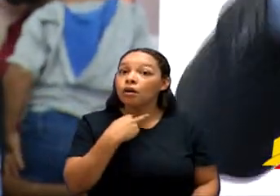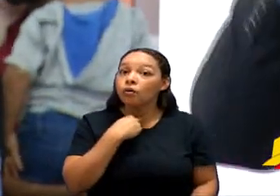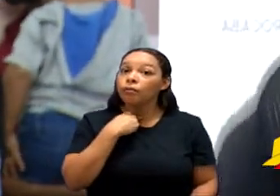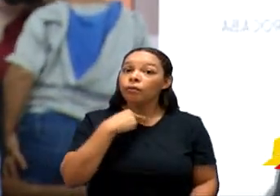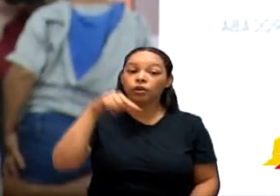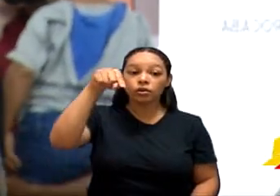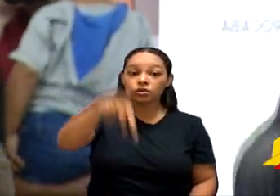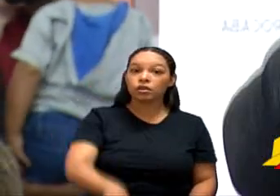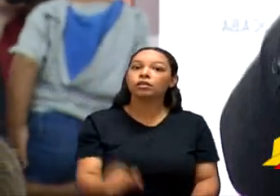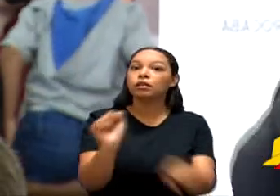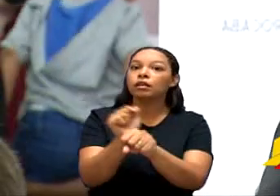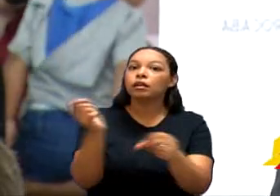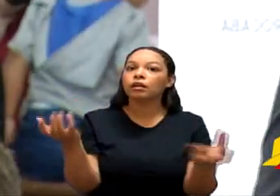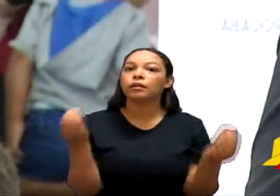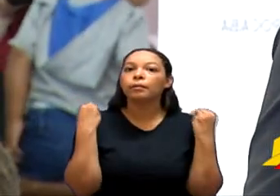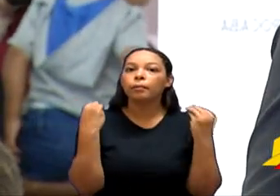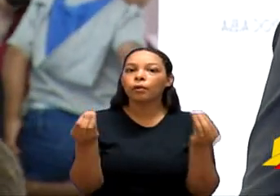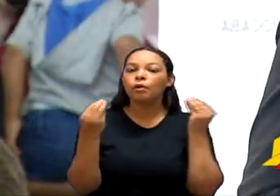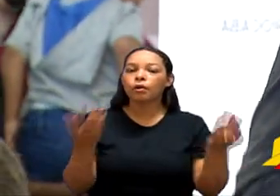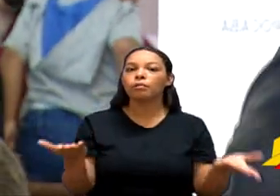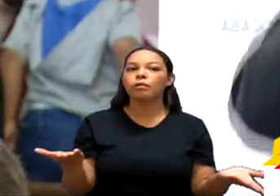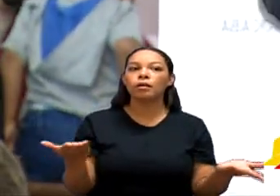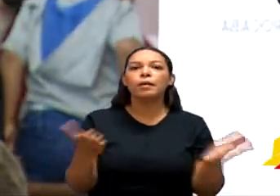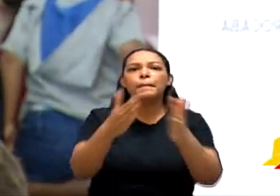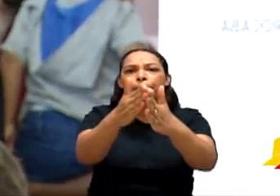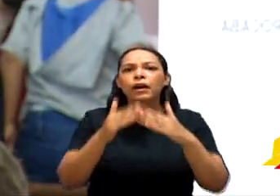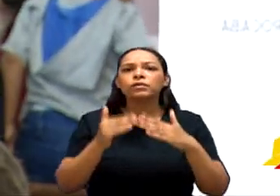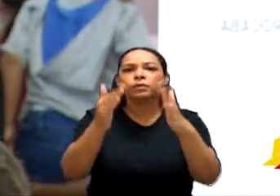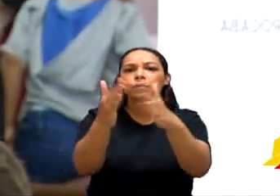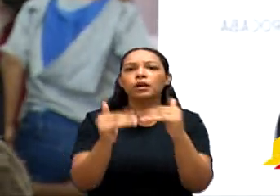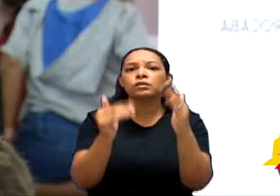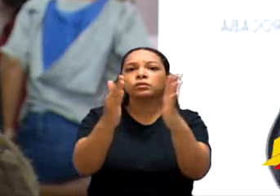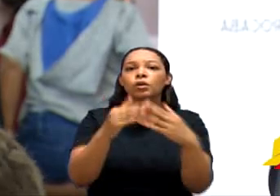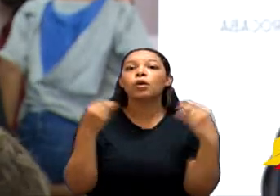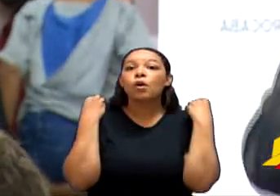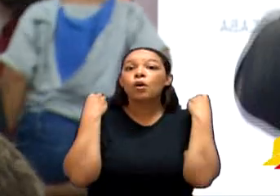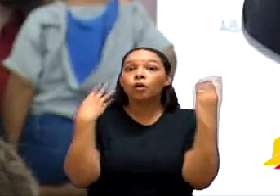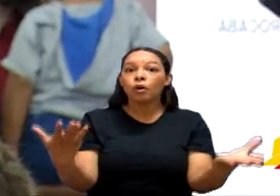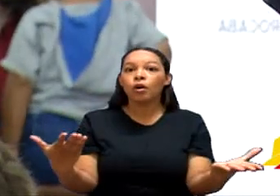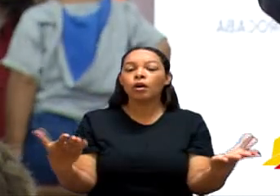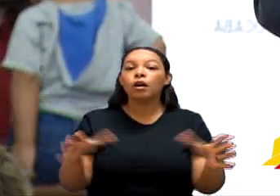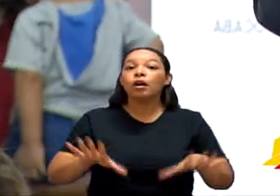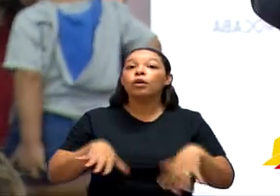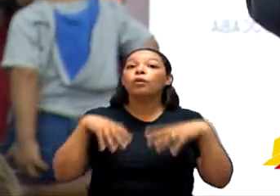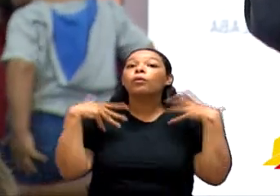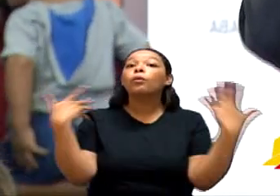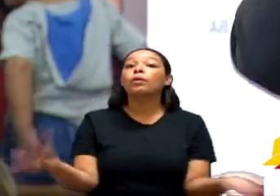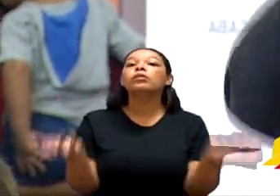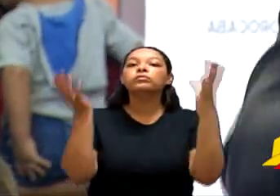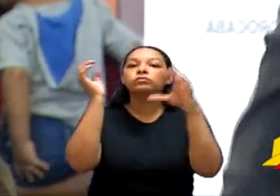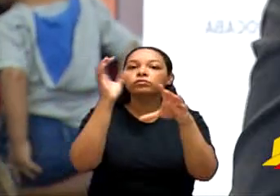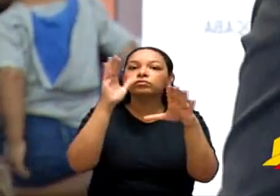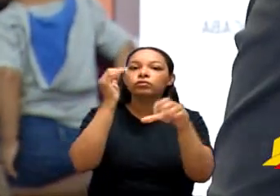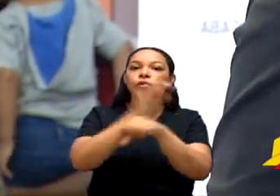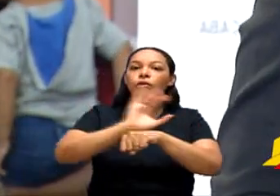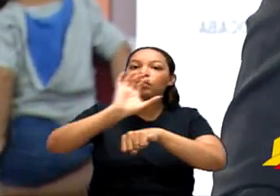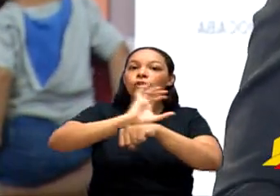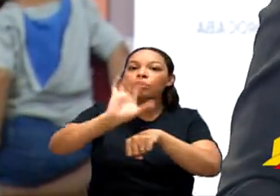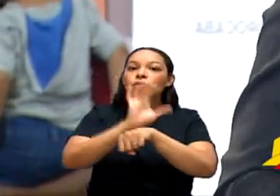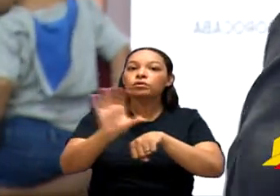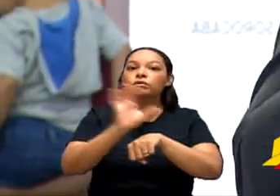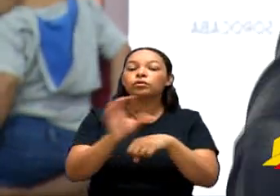passado, João Donizete também, os outros vereadores, quando que vai virar um curso profissionalizante que vai colocar esse sabe tudo para